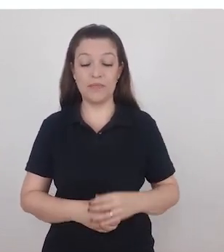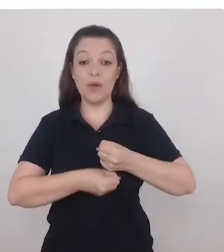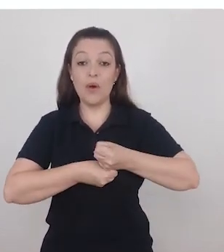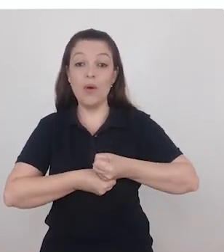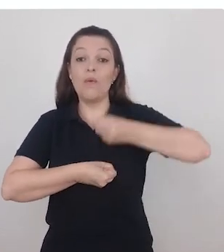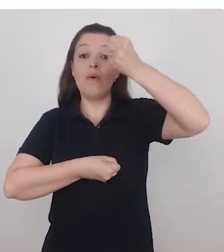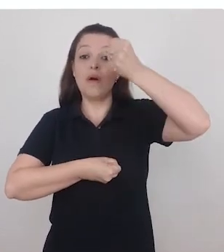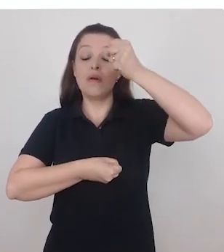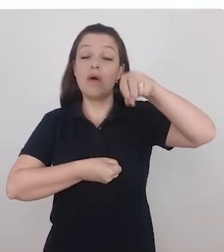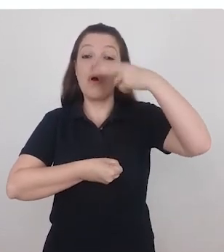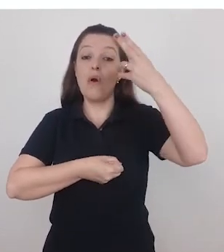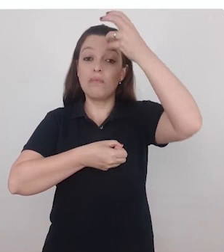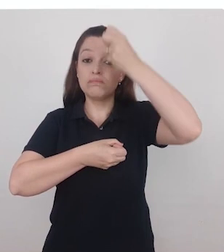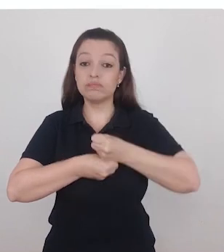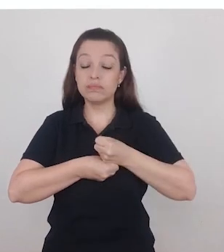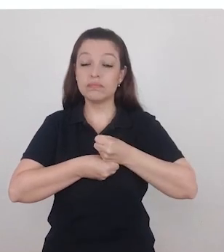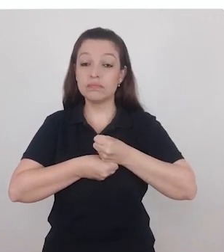fechado? E aí, qual a resposta?